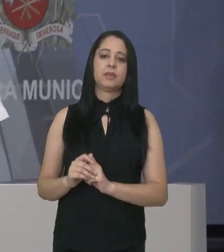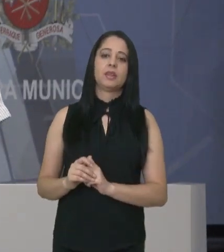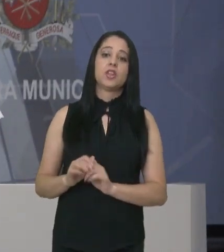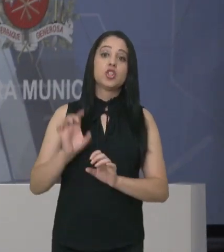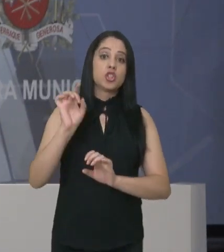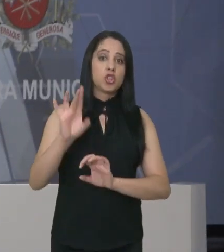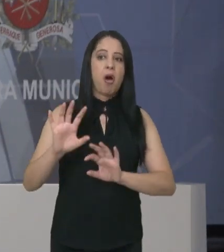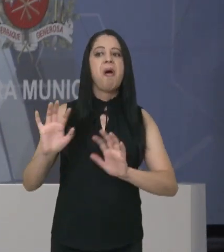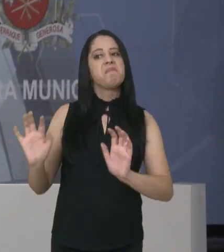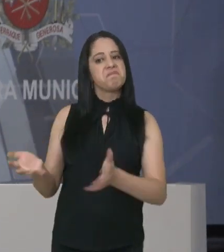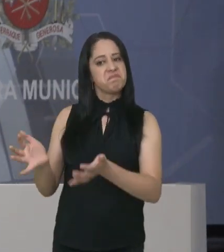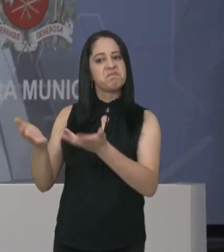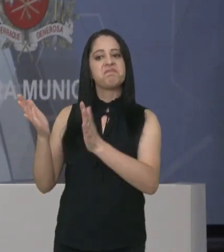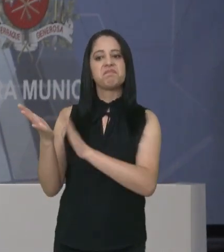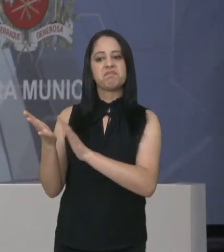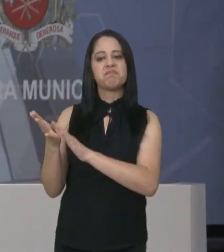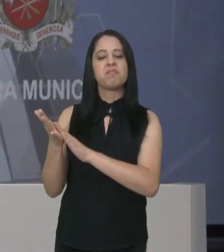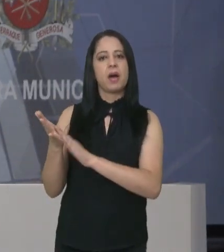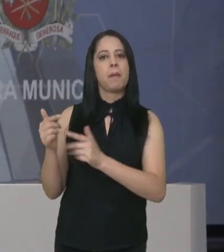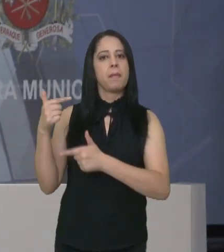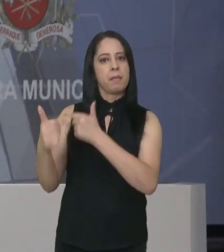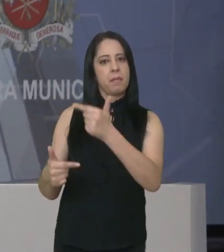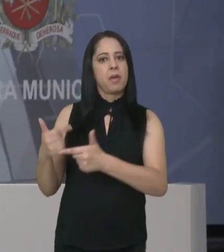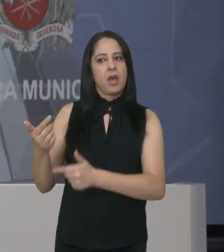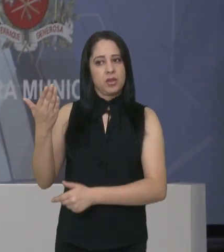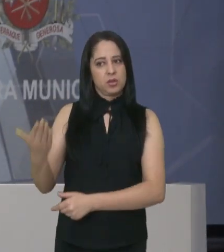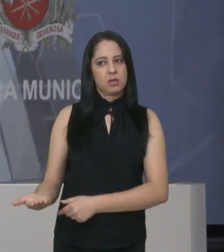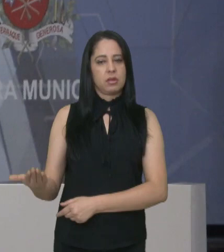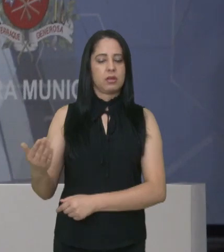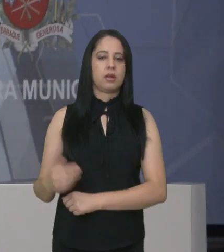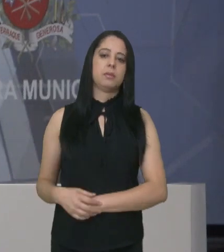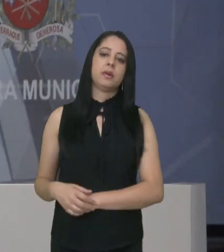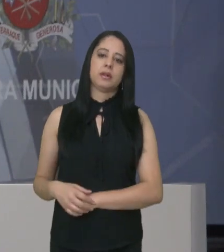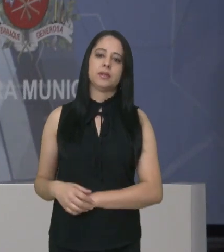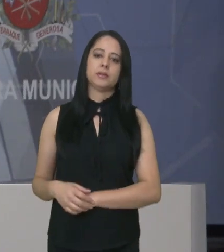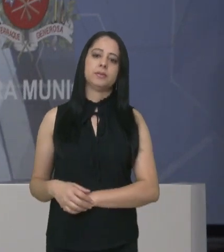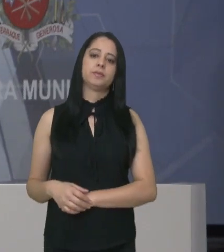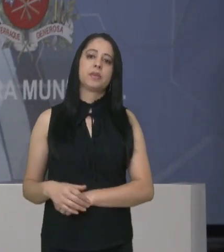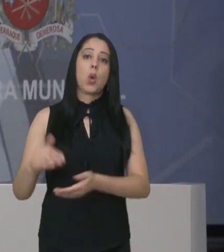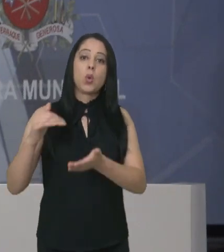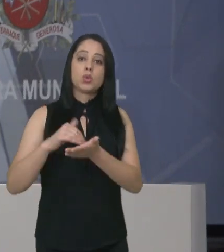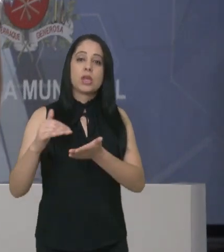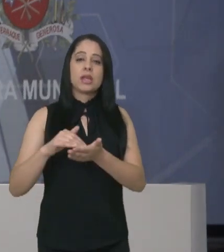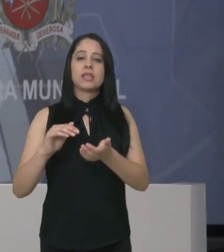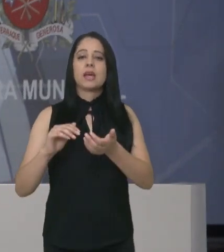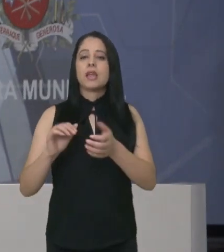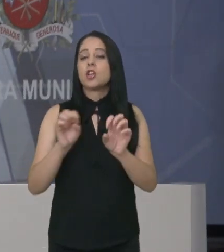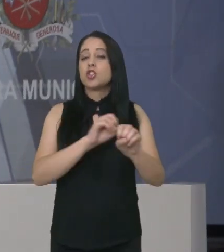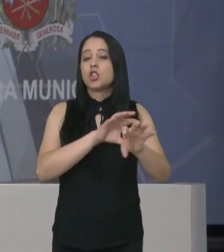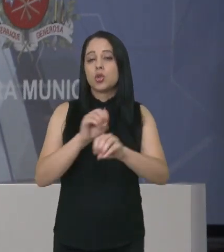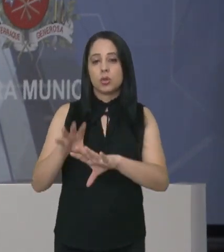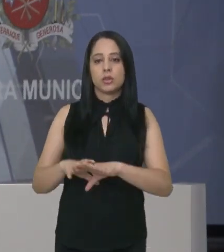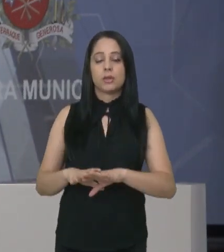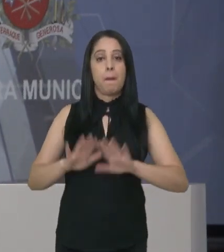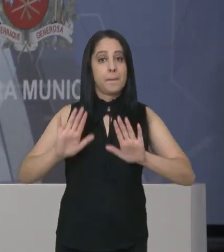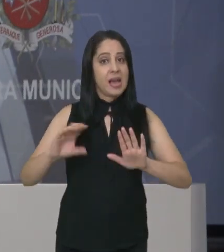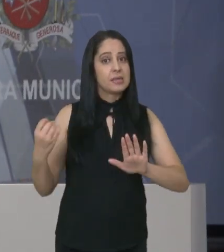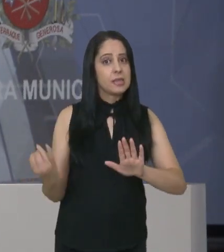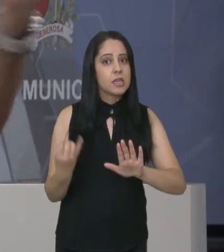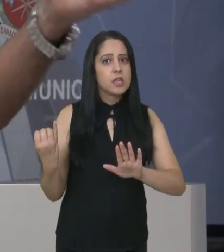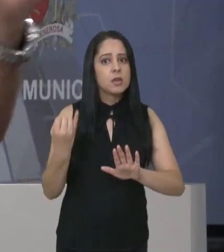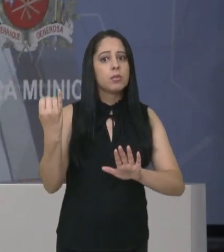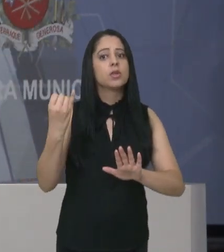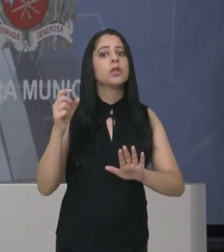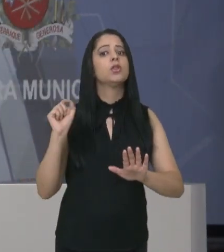só elogiar, né, todo o trabalho que vem sendo feito na Secretaria de Educação e Cidadania. Então, é extremamente importante